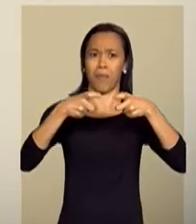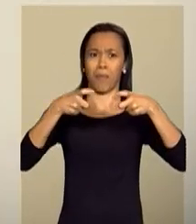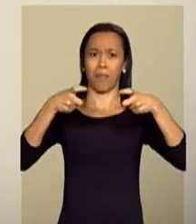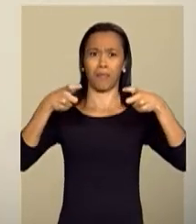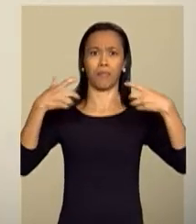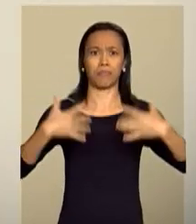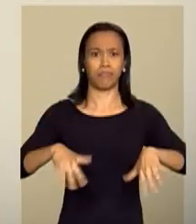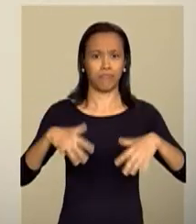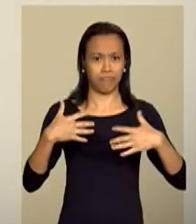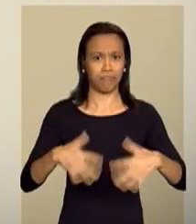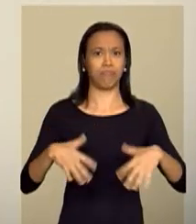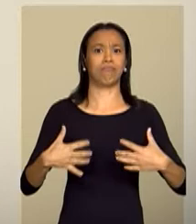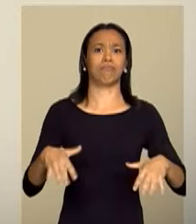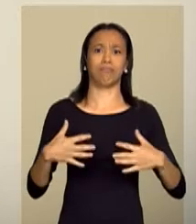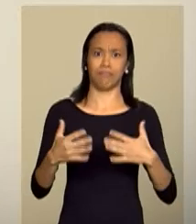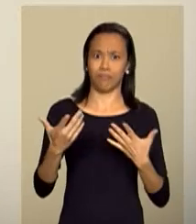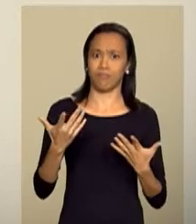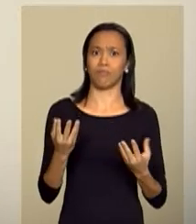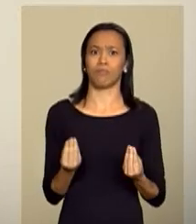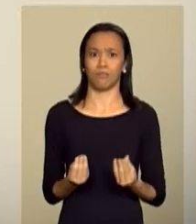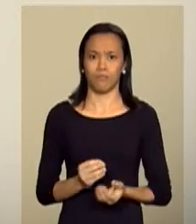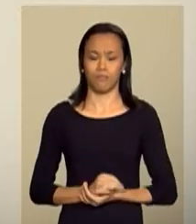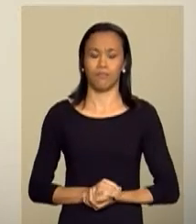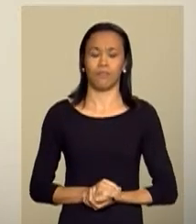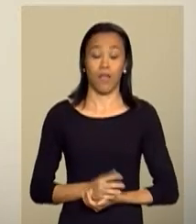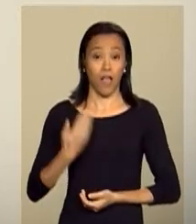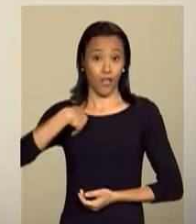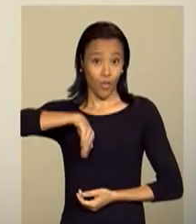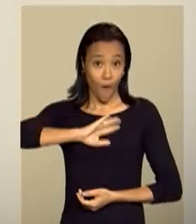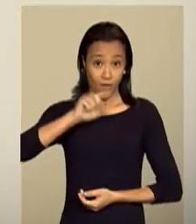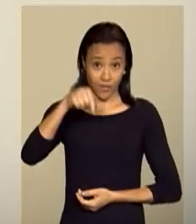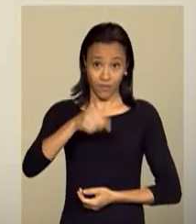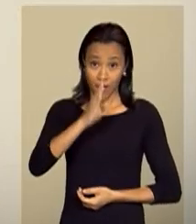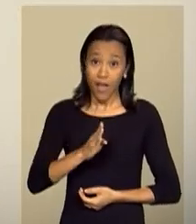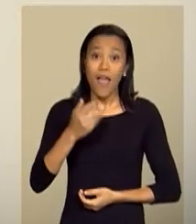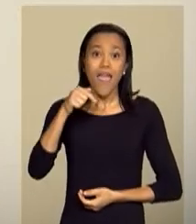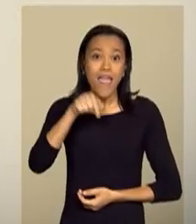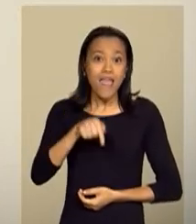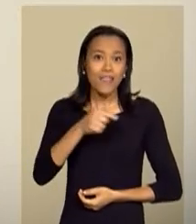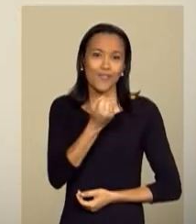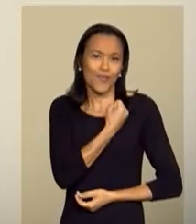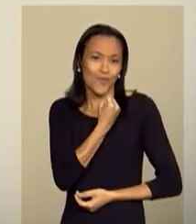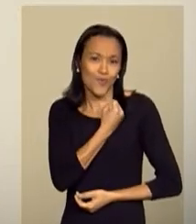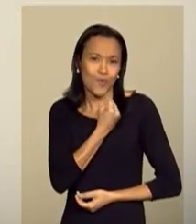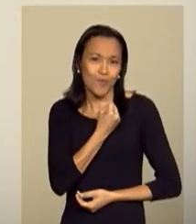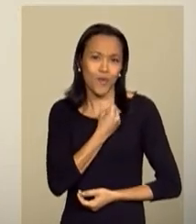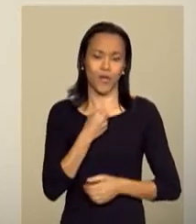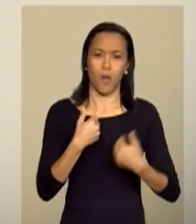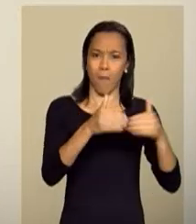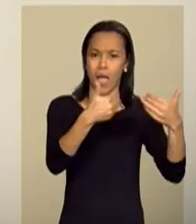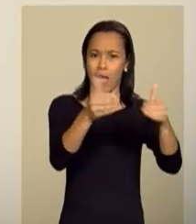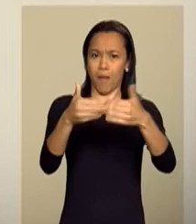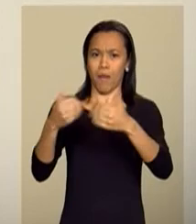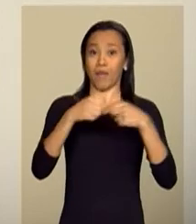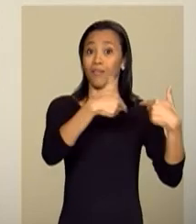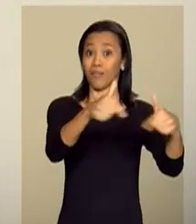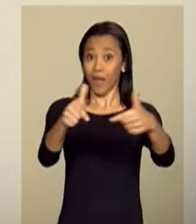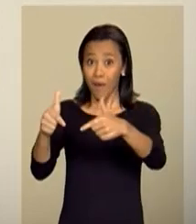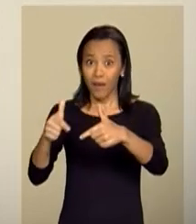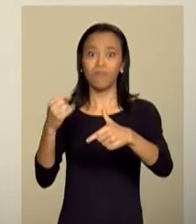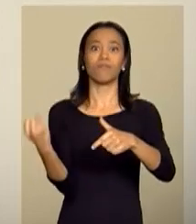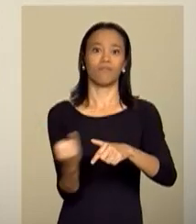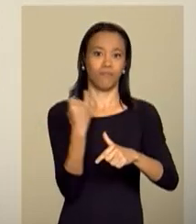para níveis estratosféricos para nós Luciano Esse aumento do número de vagas de trabalho é